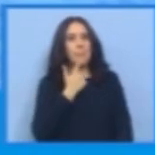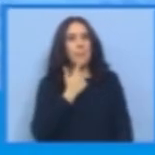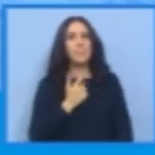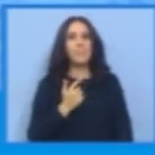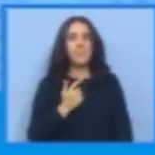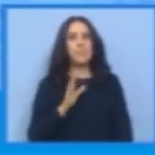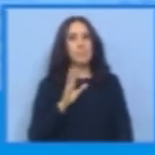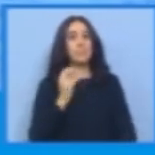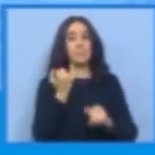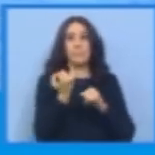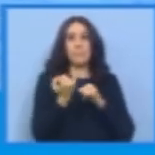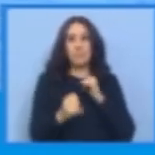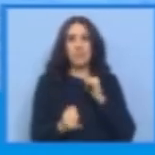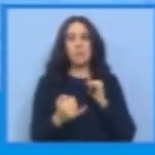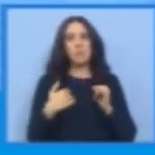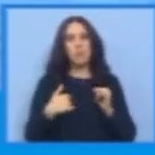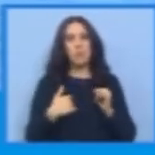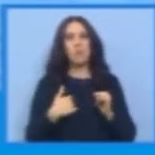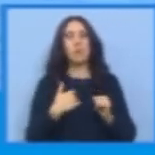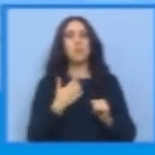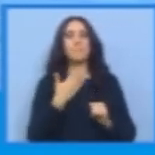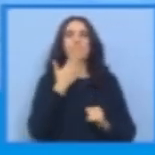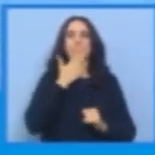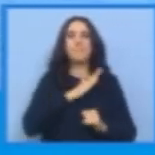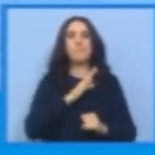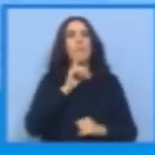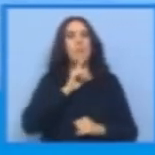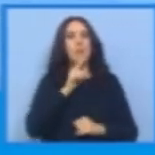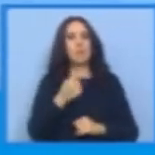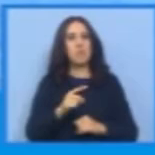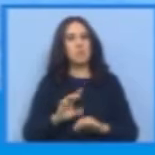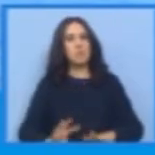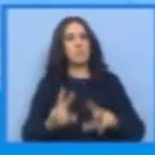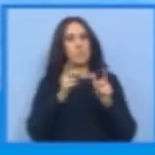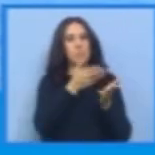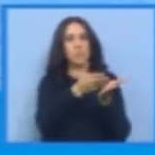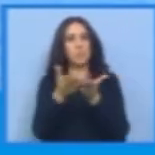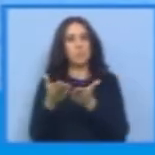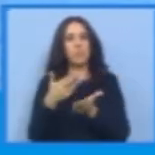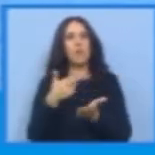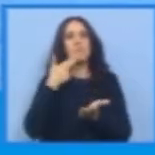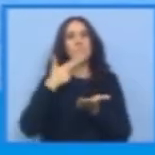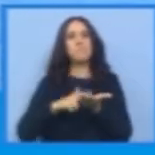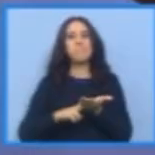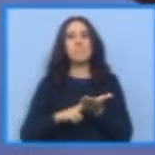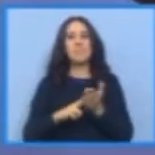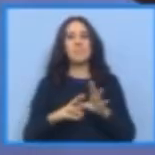há esse perigo de querermos instrumentalizar a ajuda ao desenvolvimento, não para um desenvolvimento